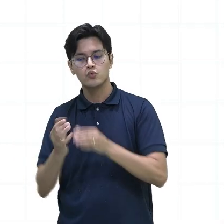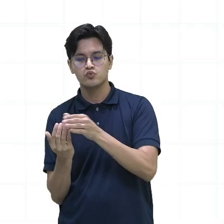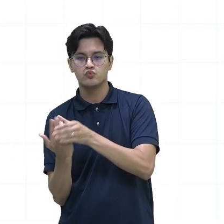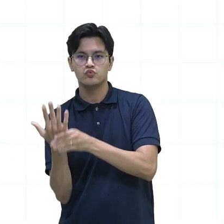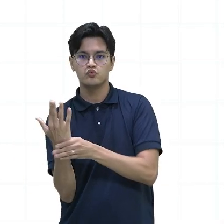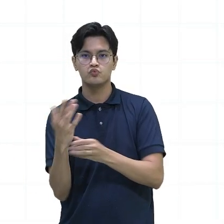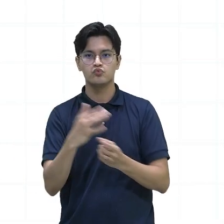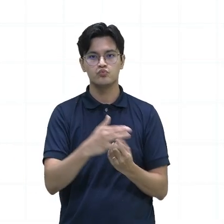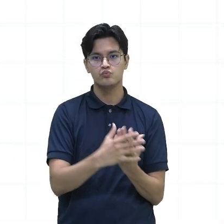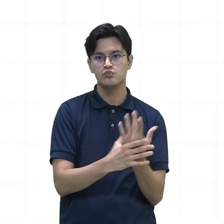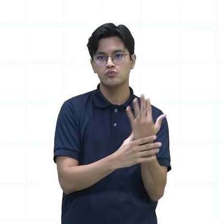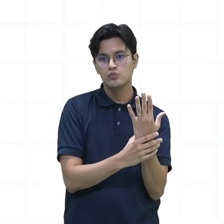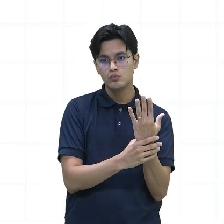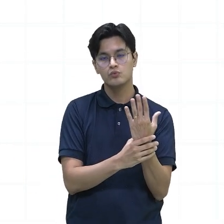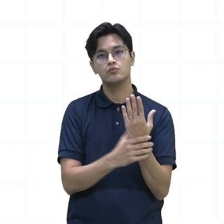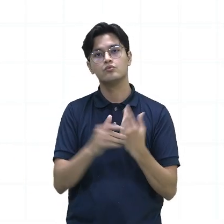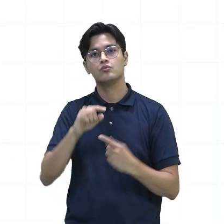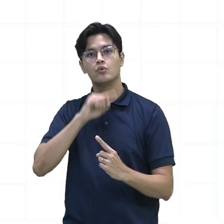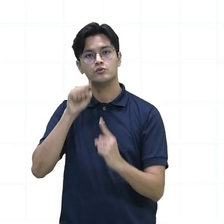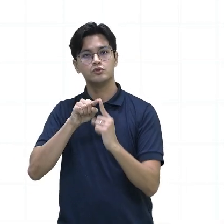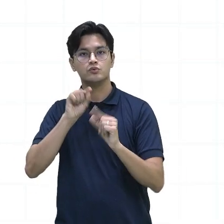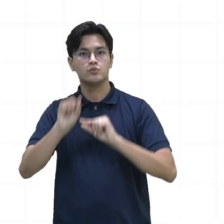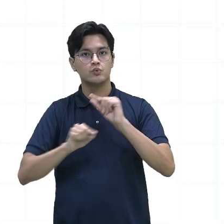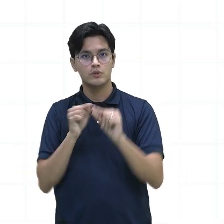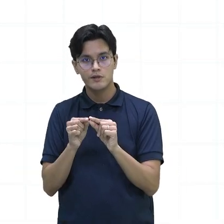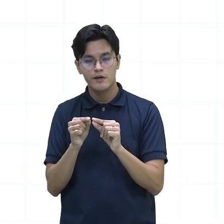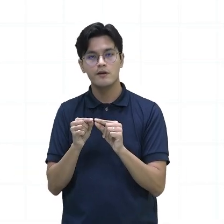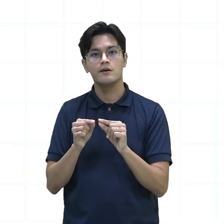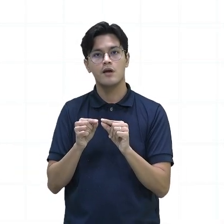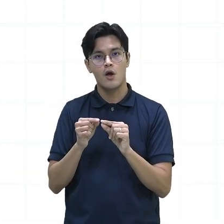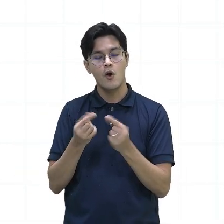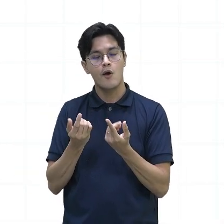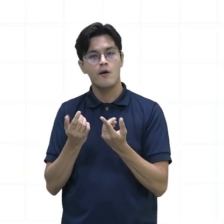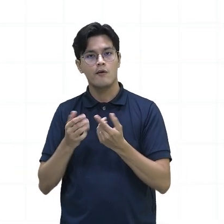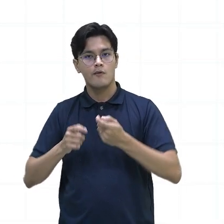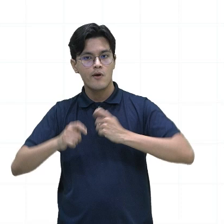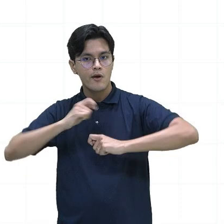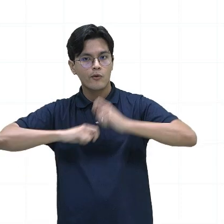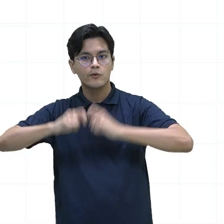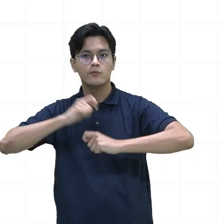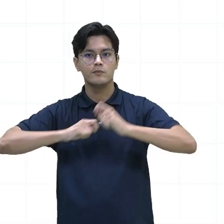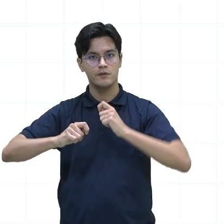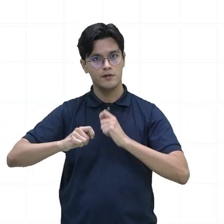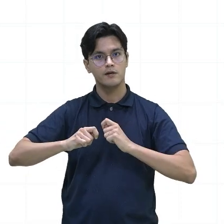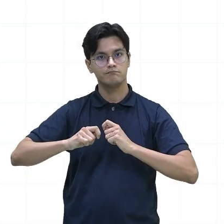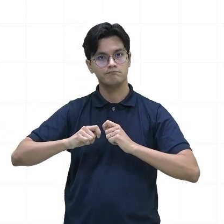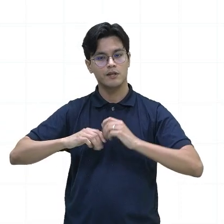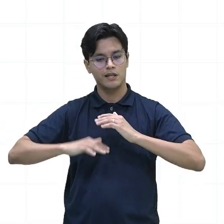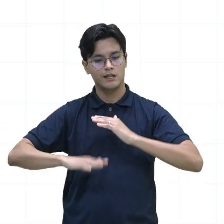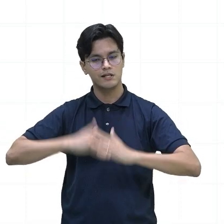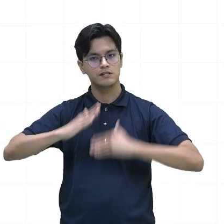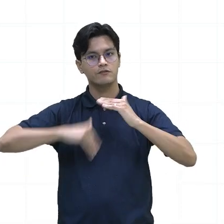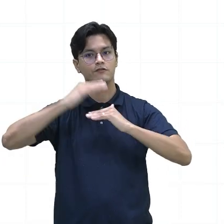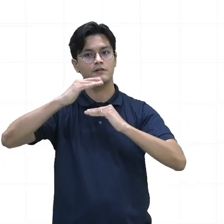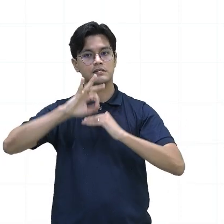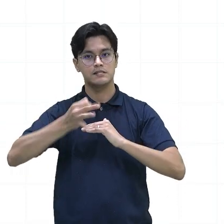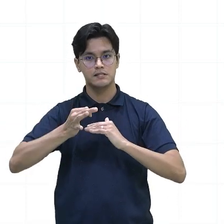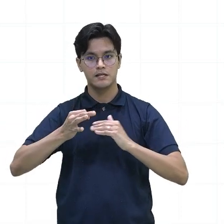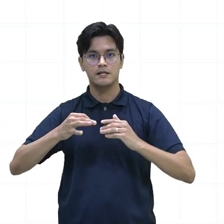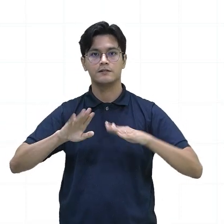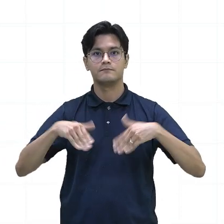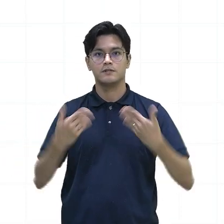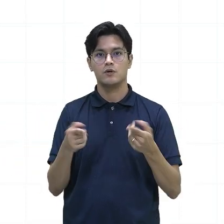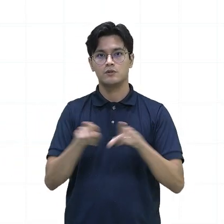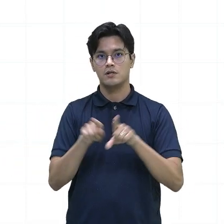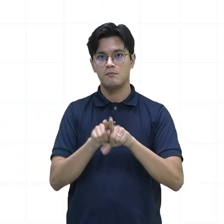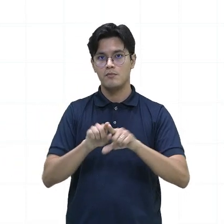gere renda, que movimente a economia. Então, o Plano Amazônia Sustentável, né, ainda com poucos